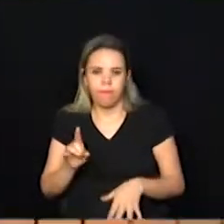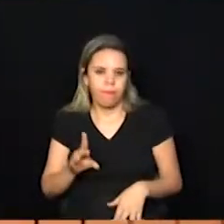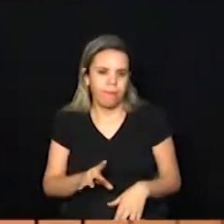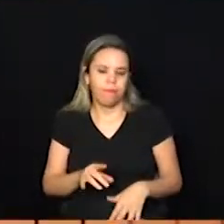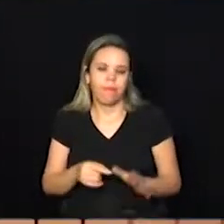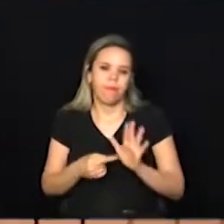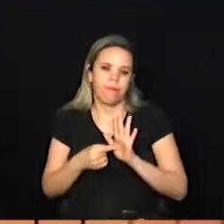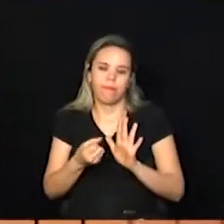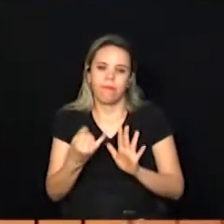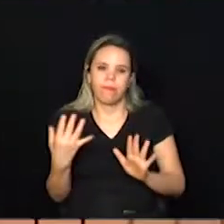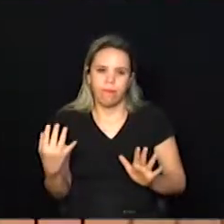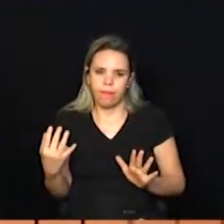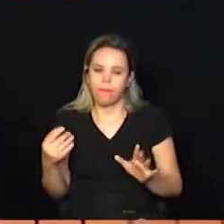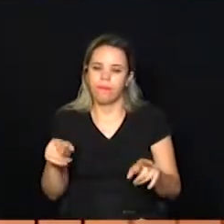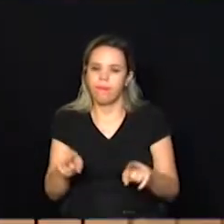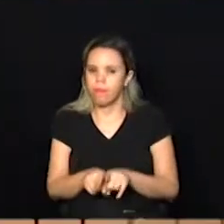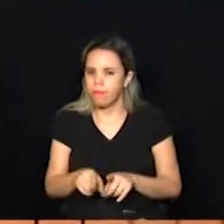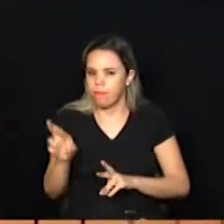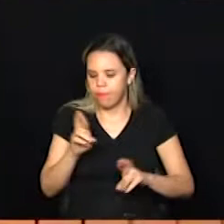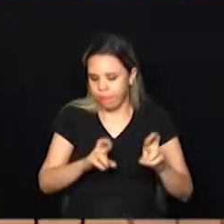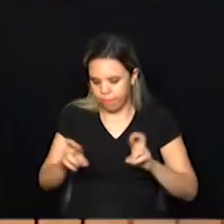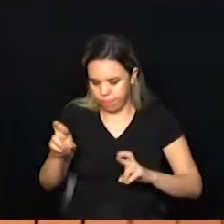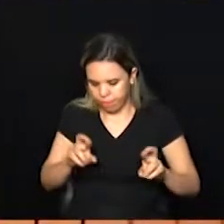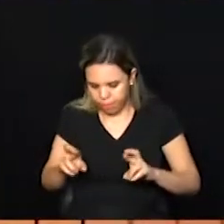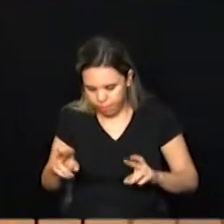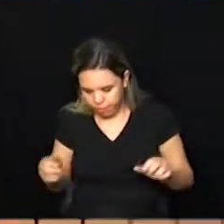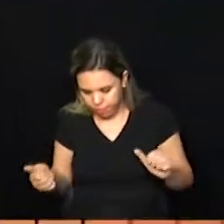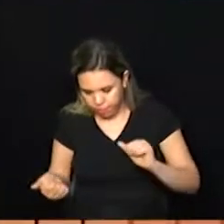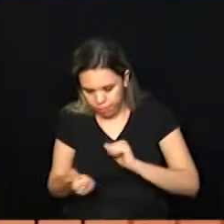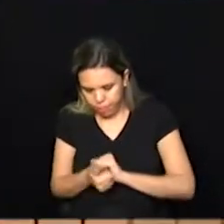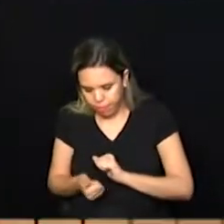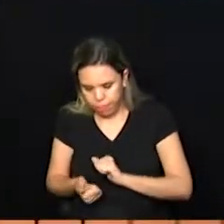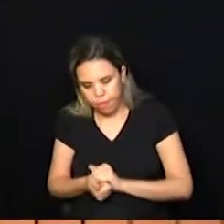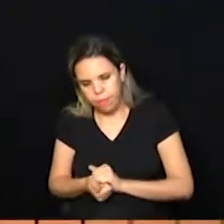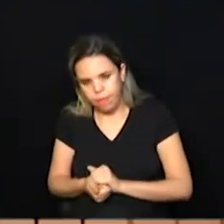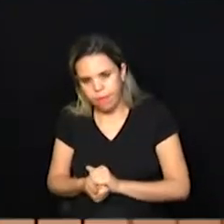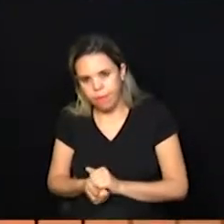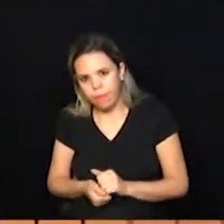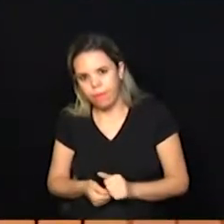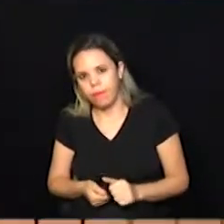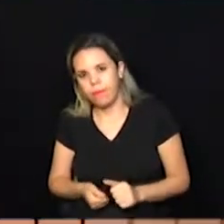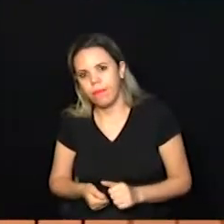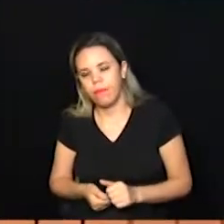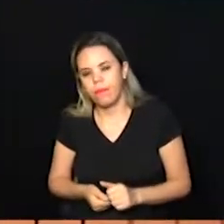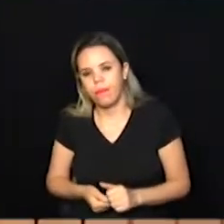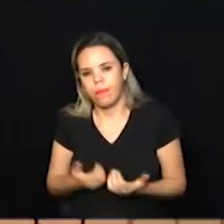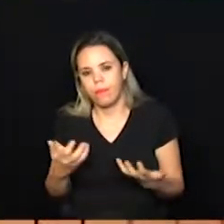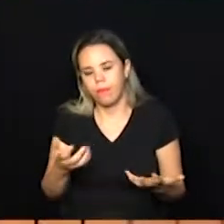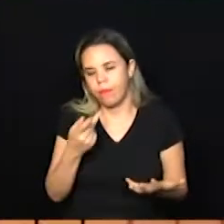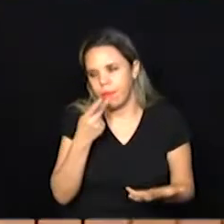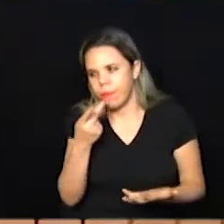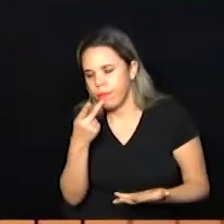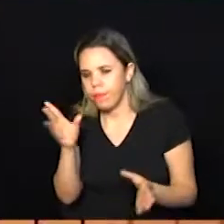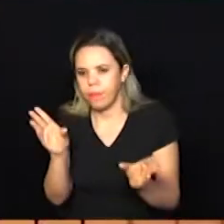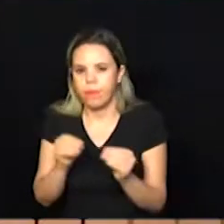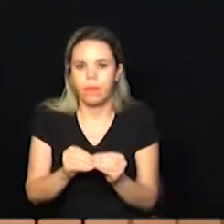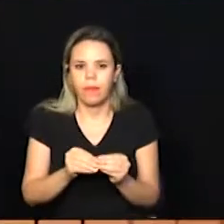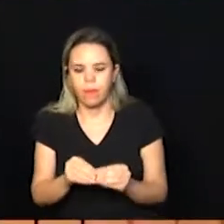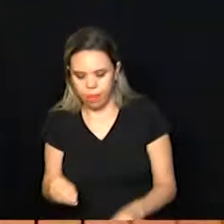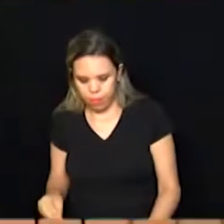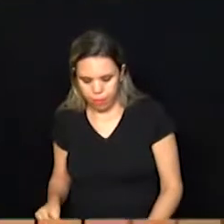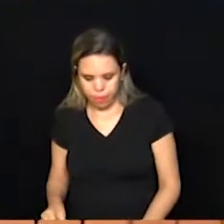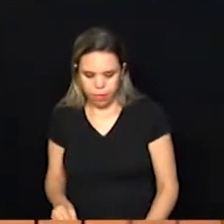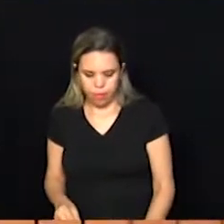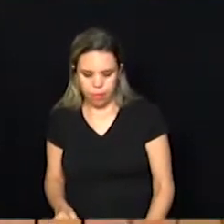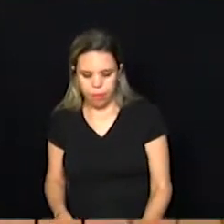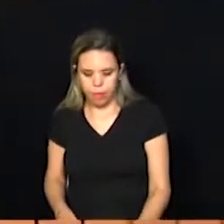mostrar quantitativamente, mas uma análise qualitativa desses dados. E eu queria, para fechar, colocar